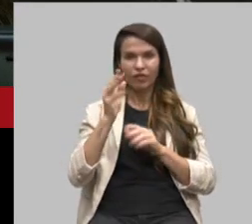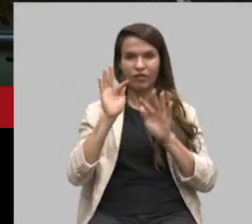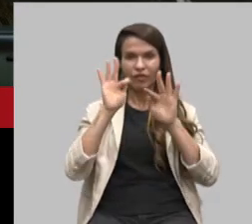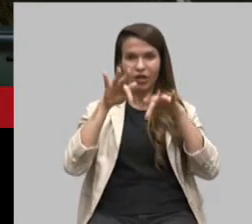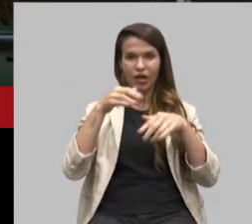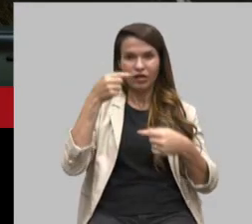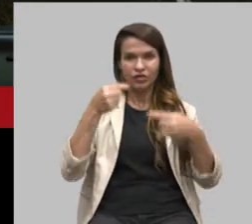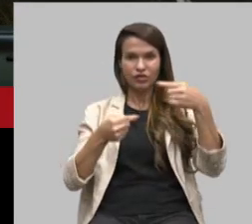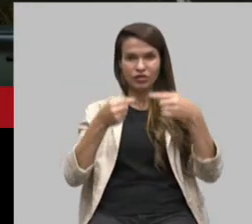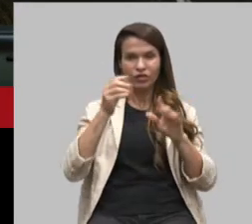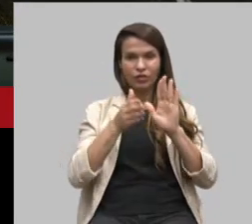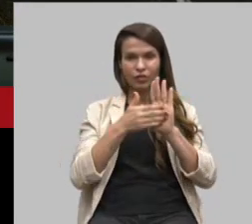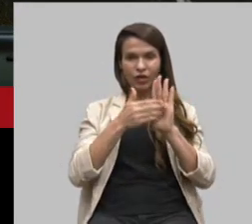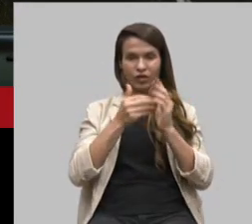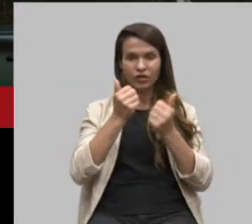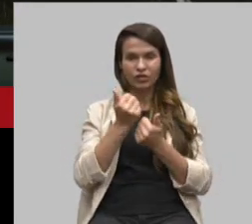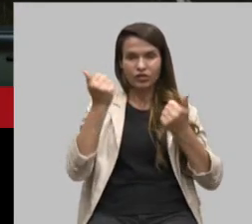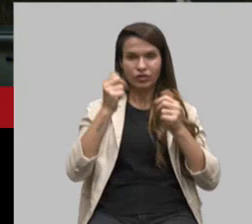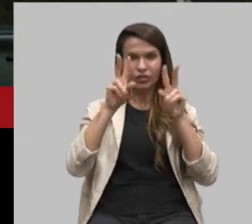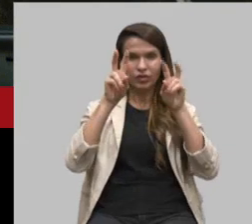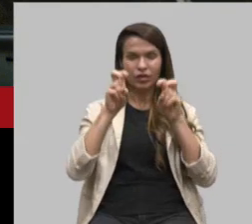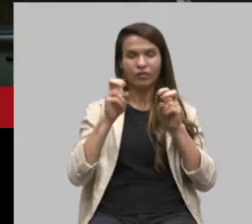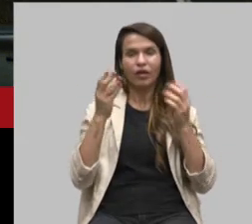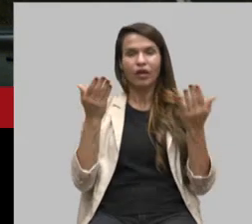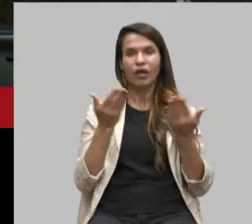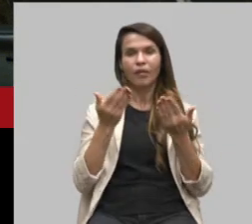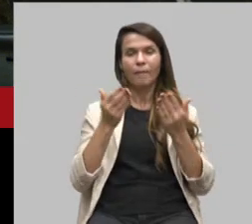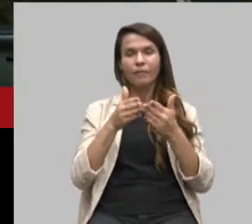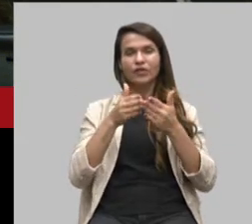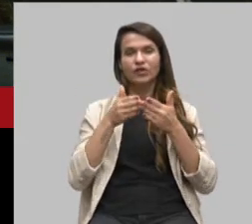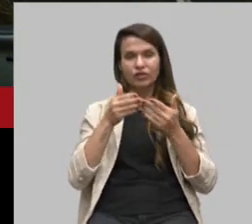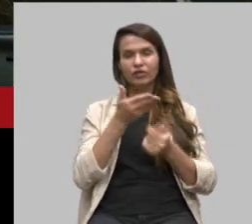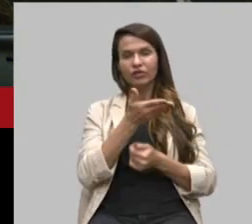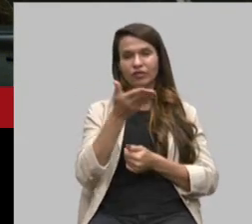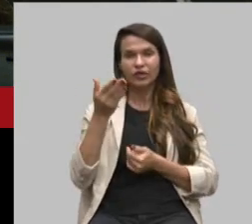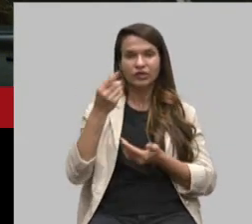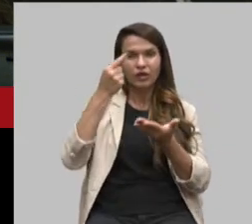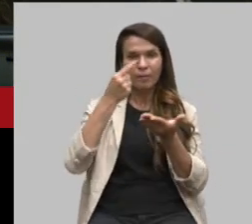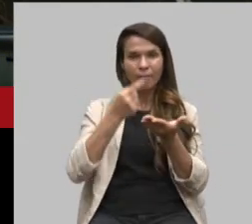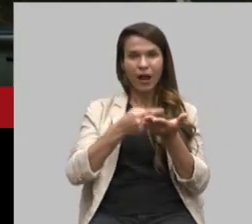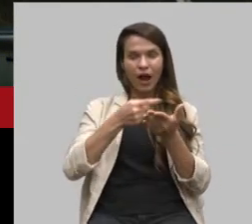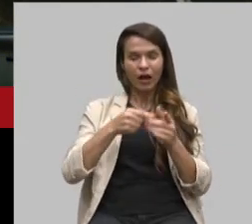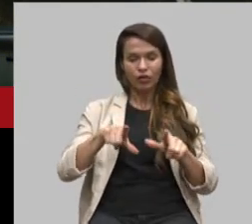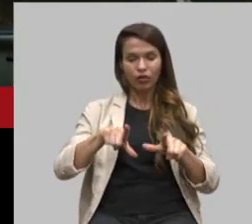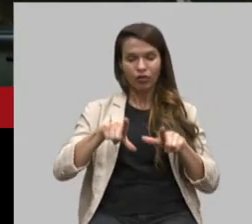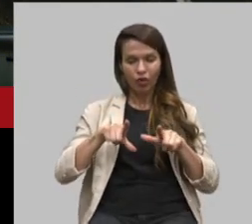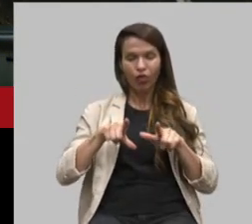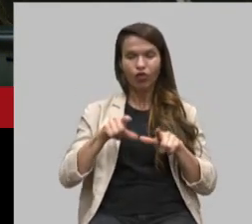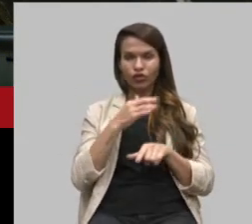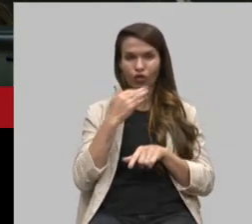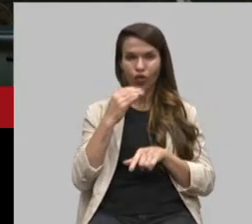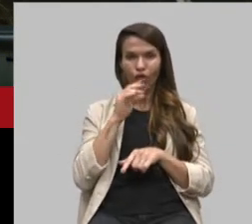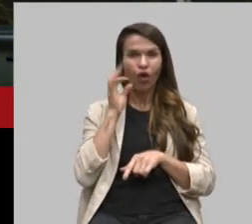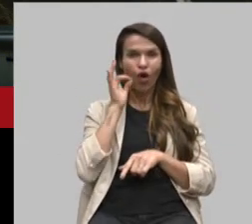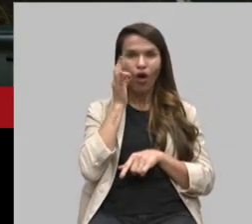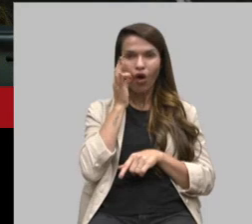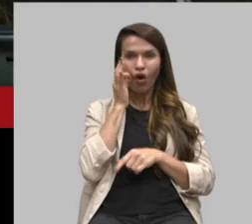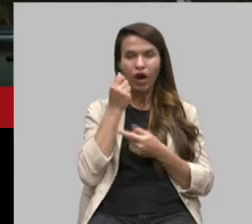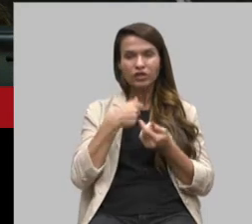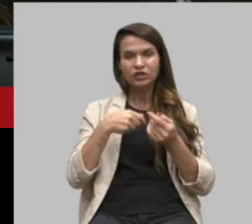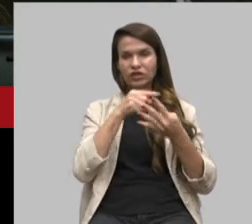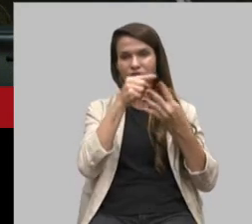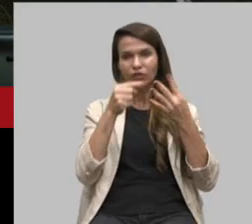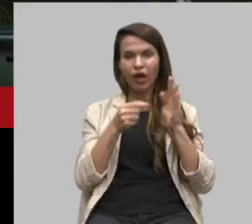propostas desse subtema nesse momento pediremos que vocês marquem no cartão de cor rosa As Quatro propostas a